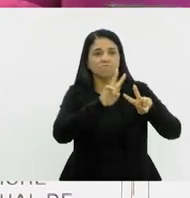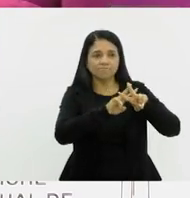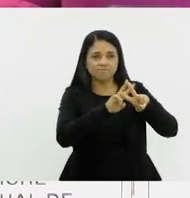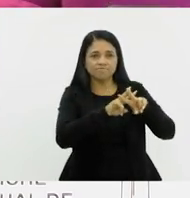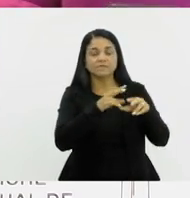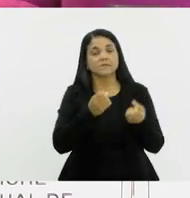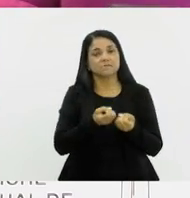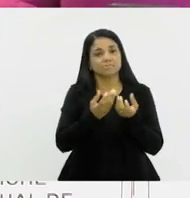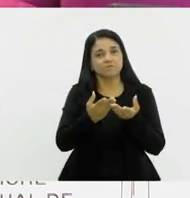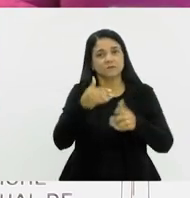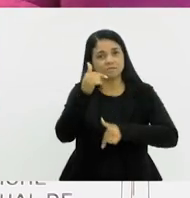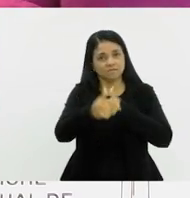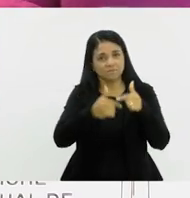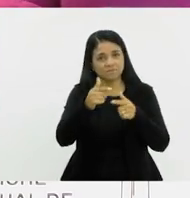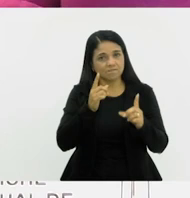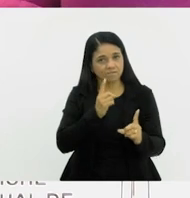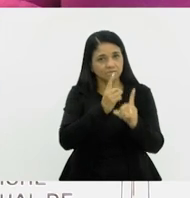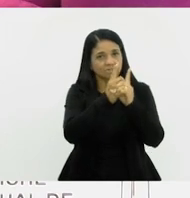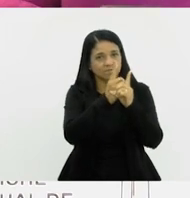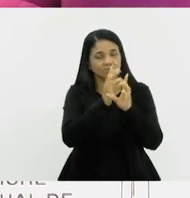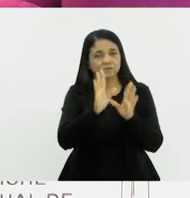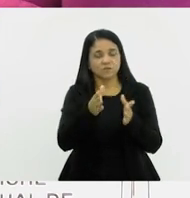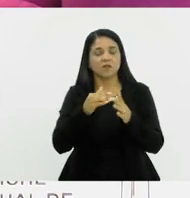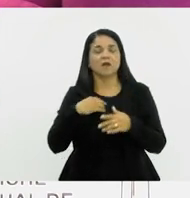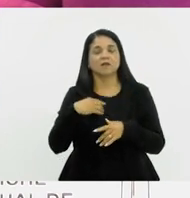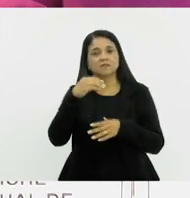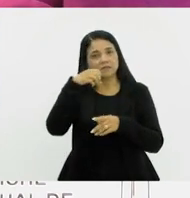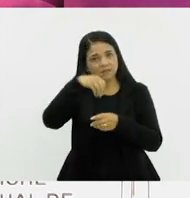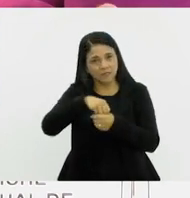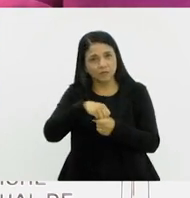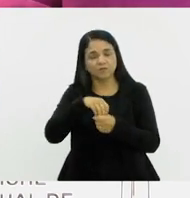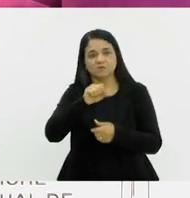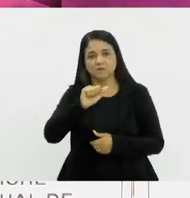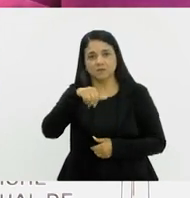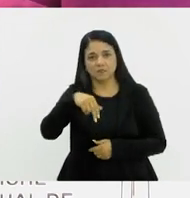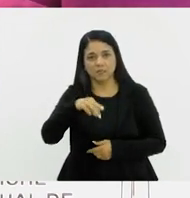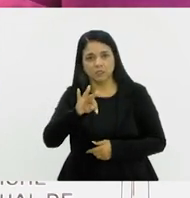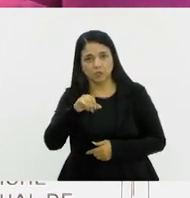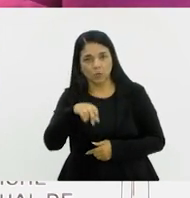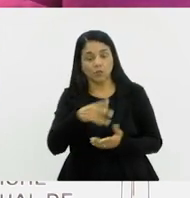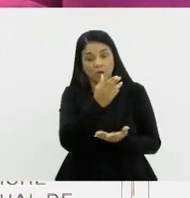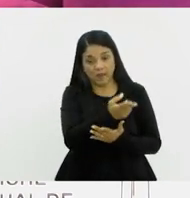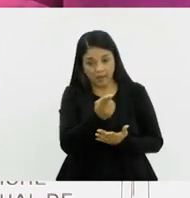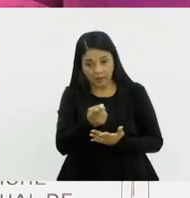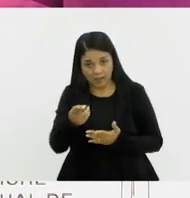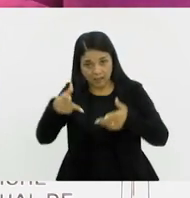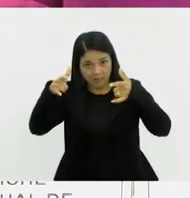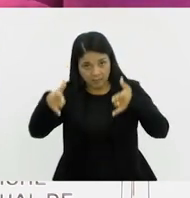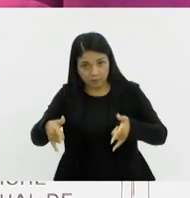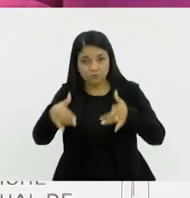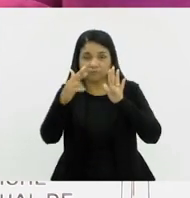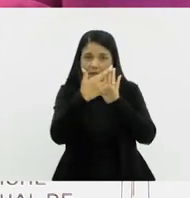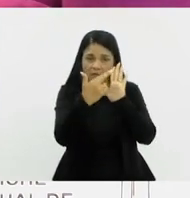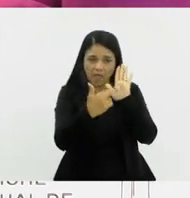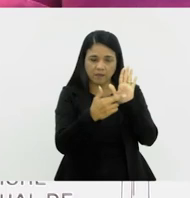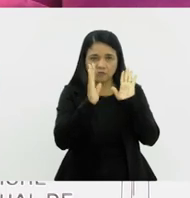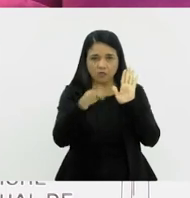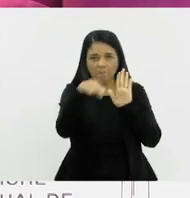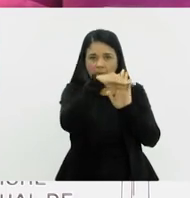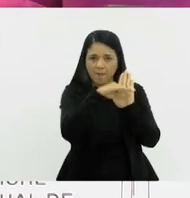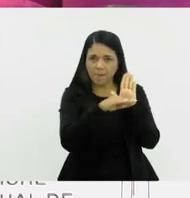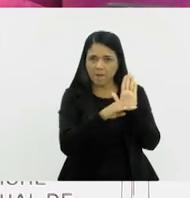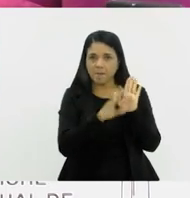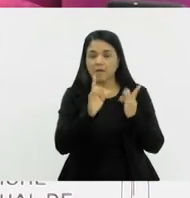disponibilizar serviços de apoio diagnóstico e terapêutico existentes no sanatório, disponibilizar leitos de internação segundo critérios pré-estabelecidos. Então, é